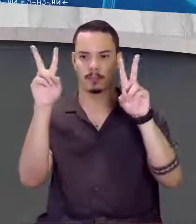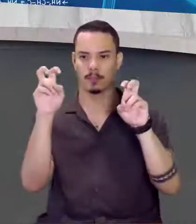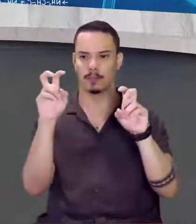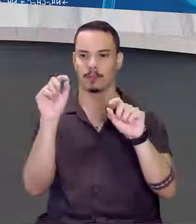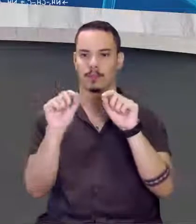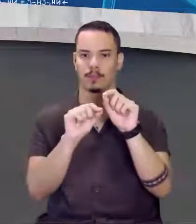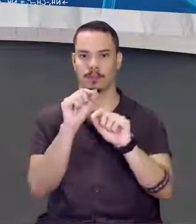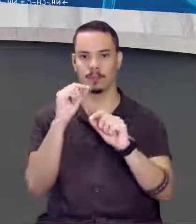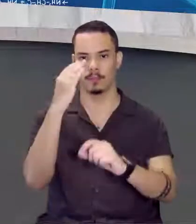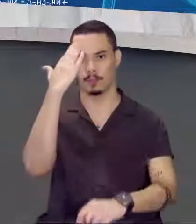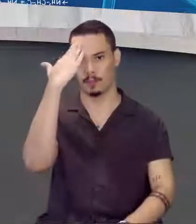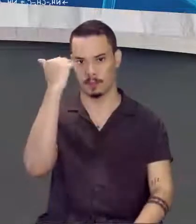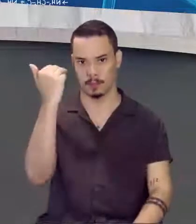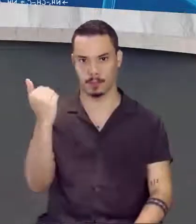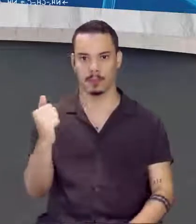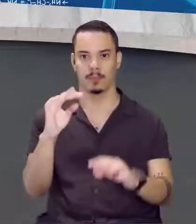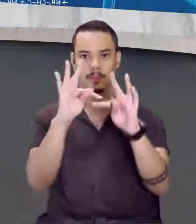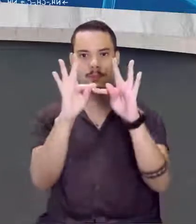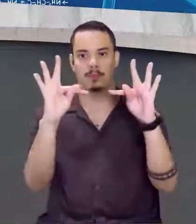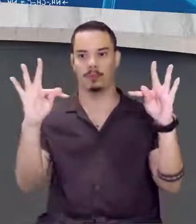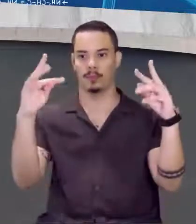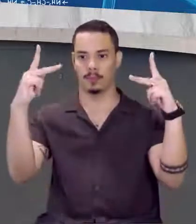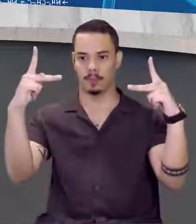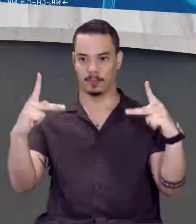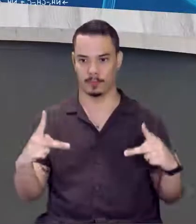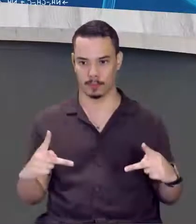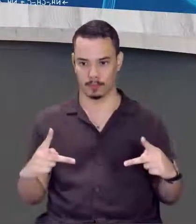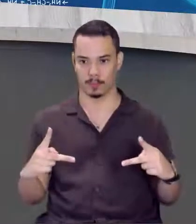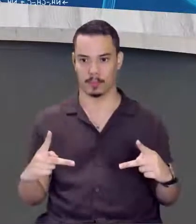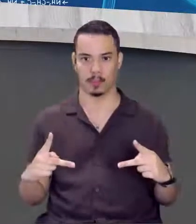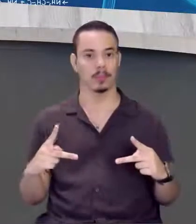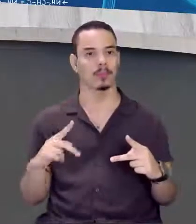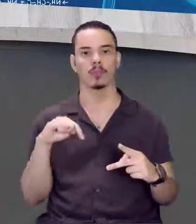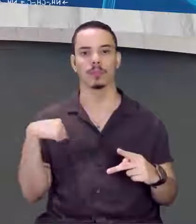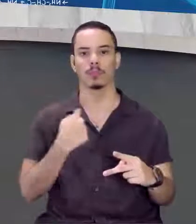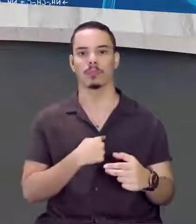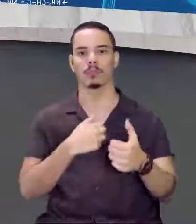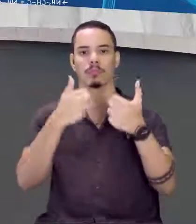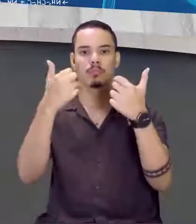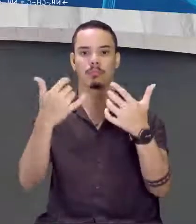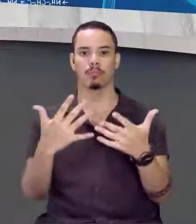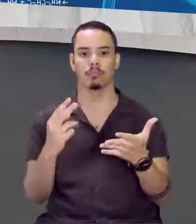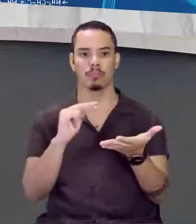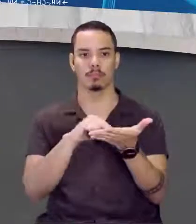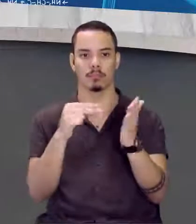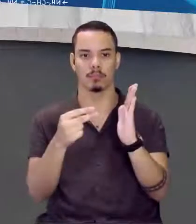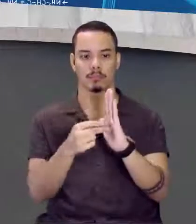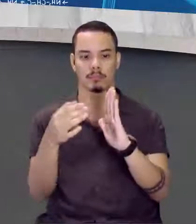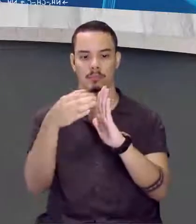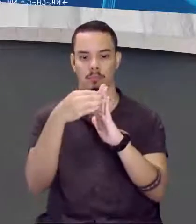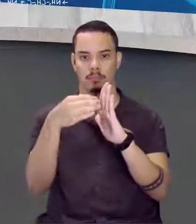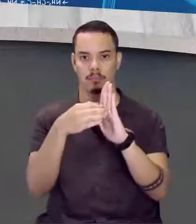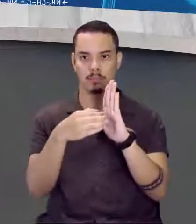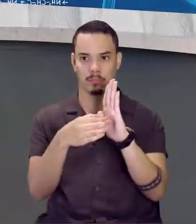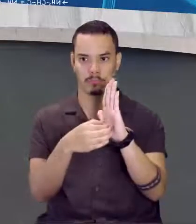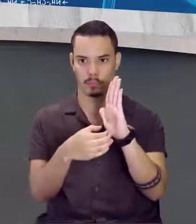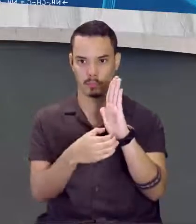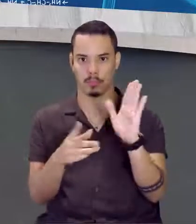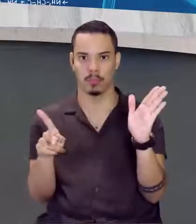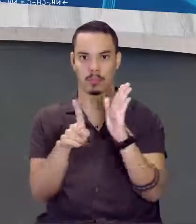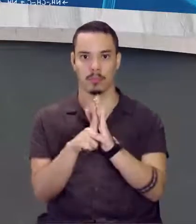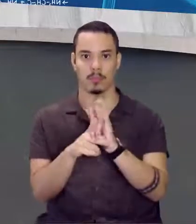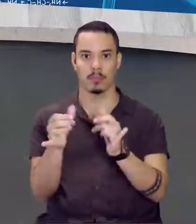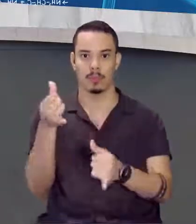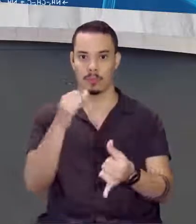a famosa tabela periódica que denominamos de classificação dos elementos